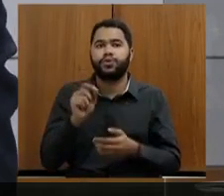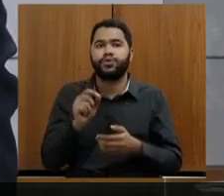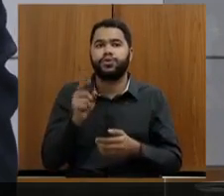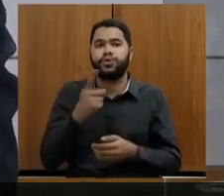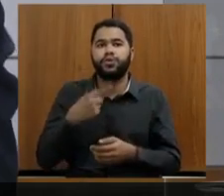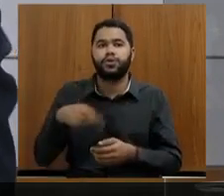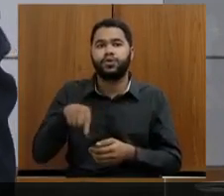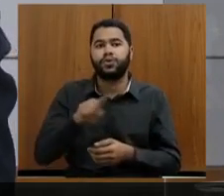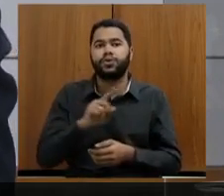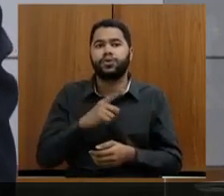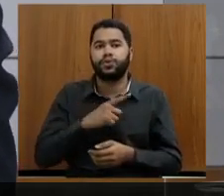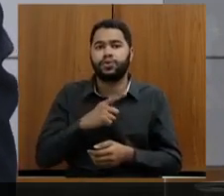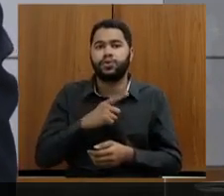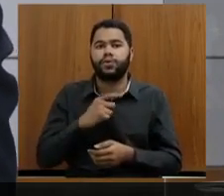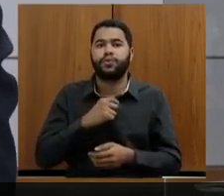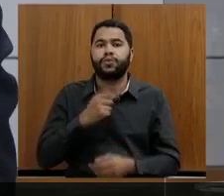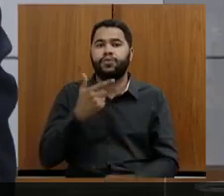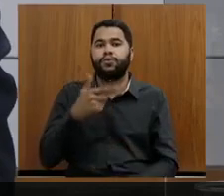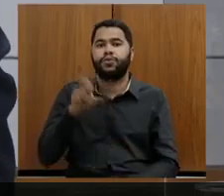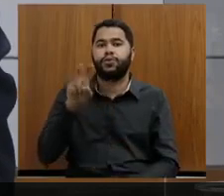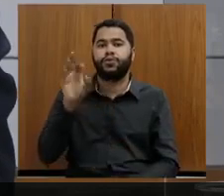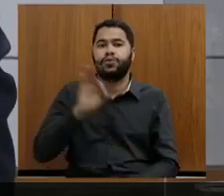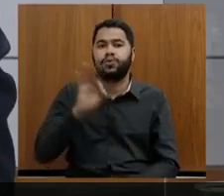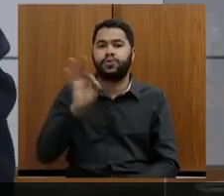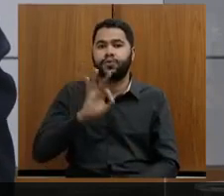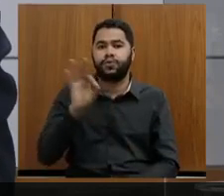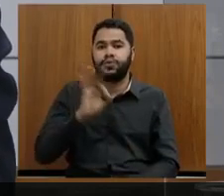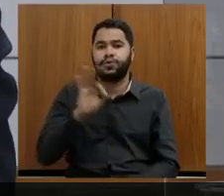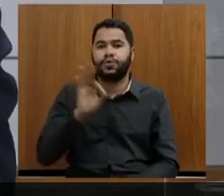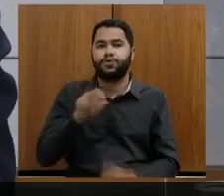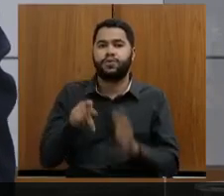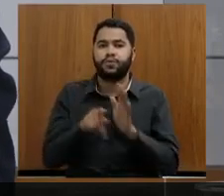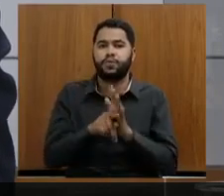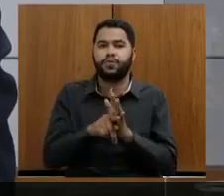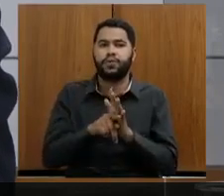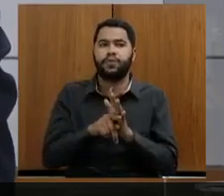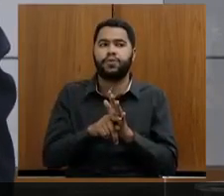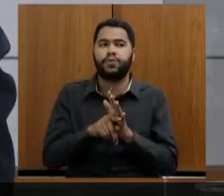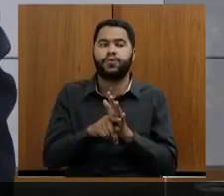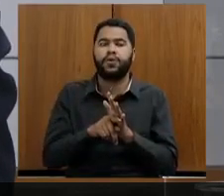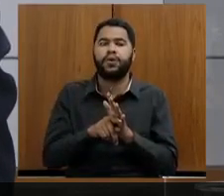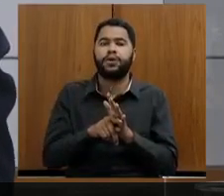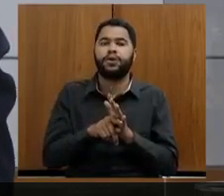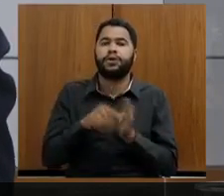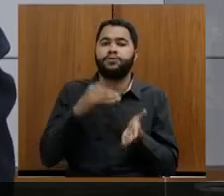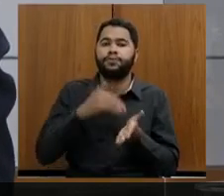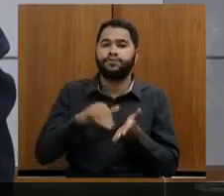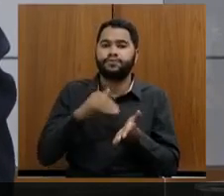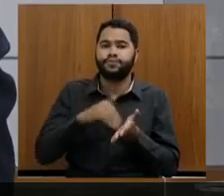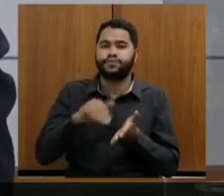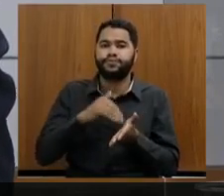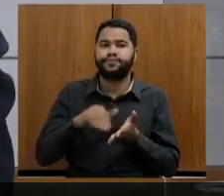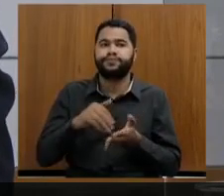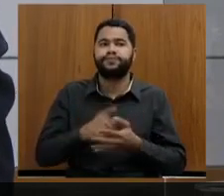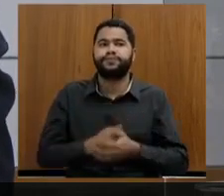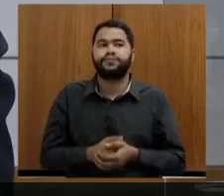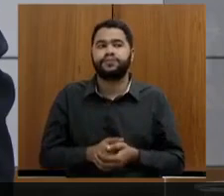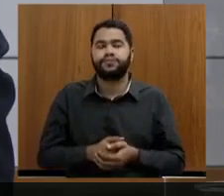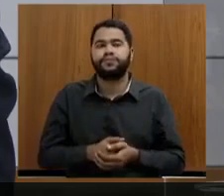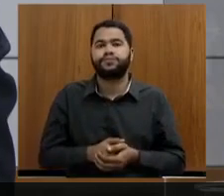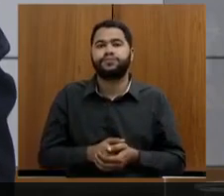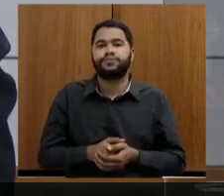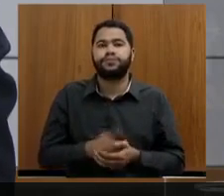nós temos então 25 porcento da malha Rodoviária Federal secretário Samir